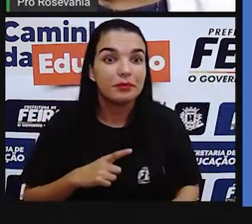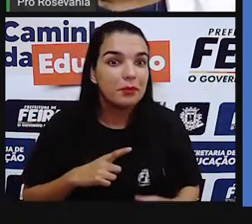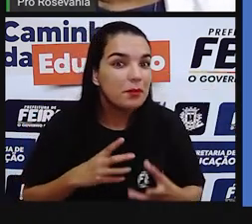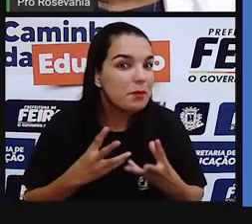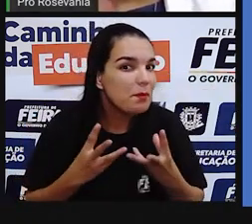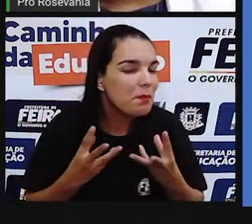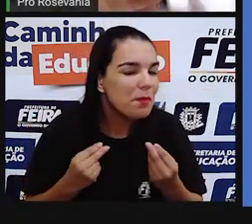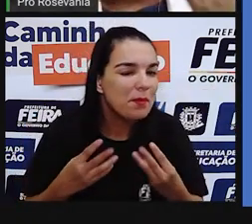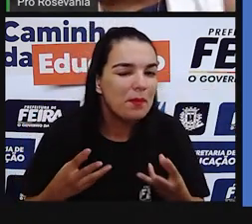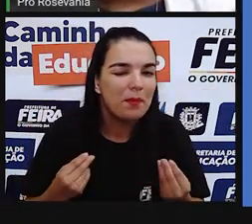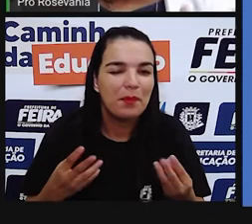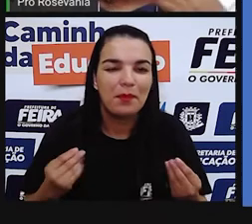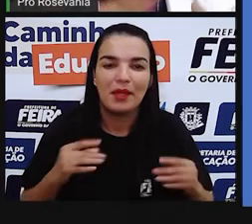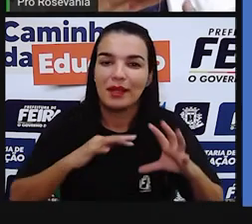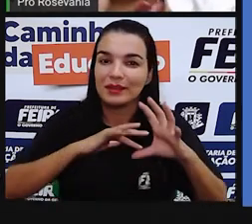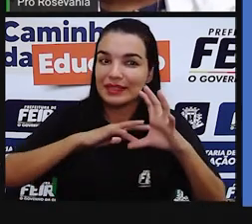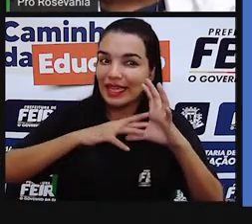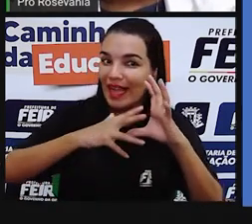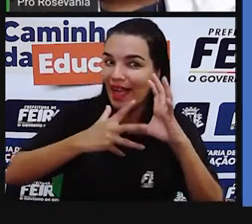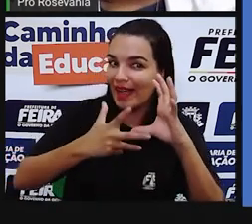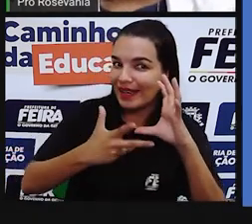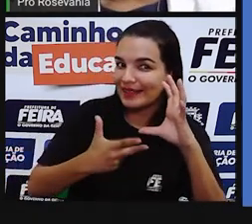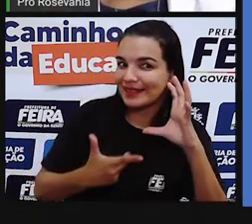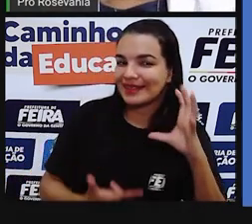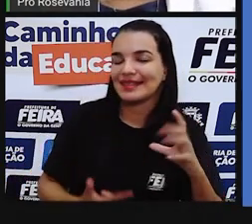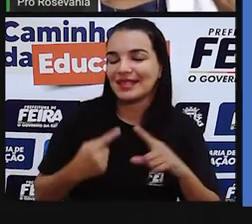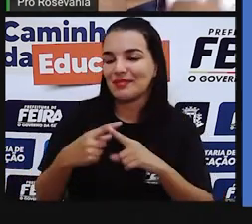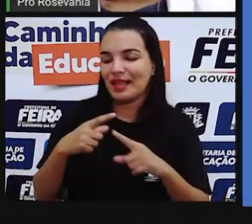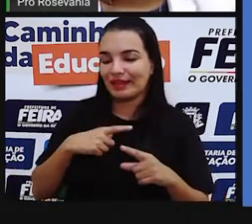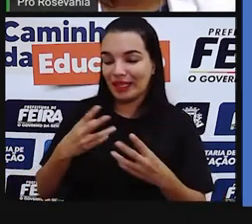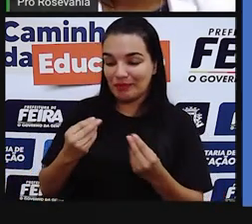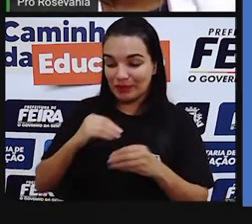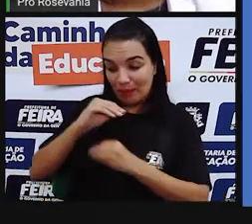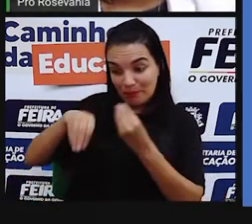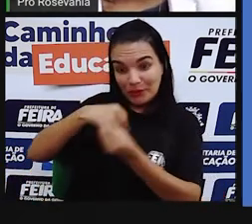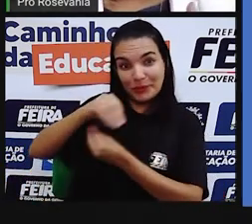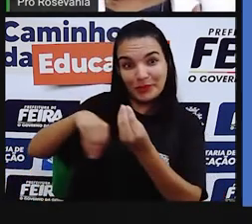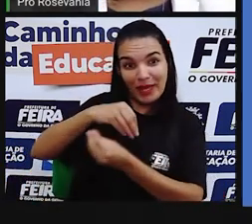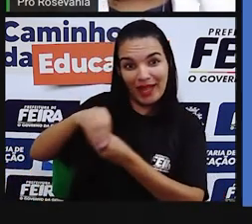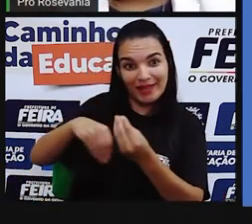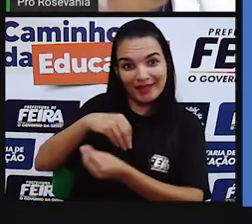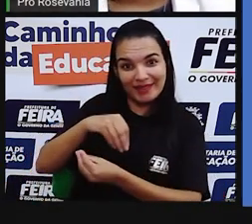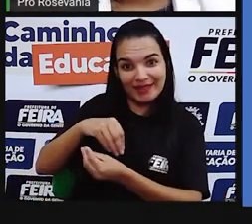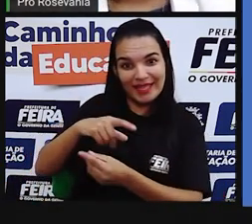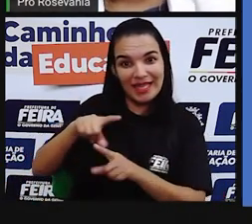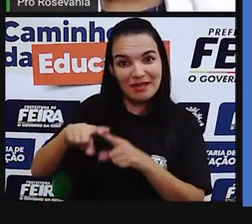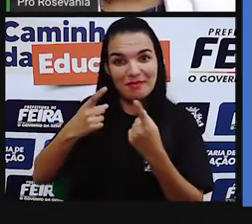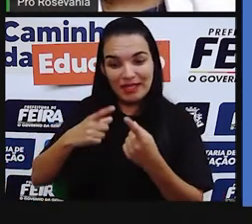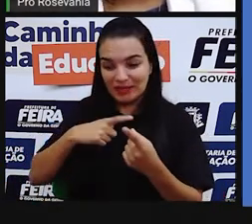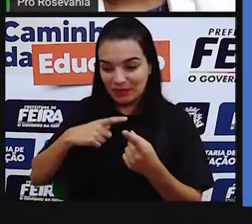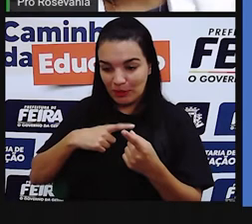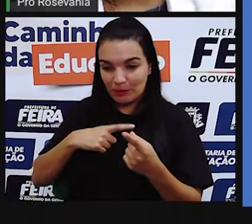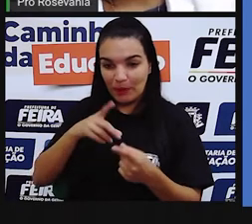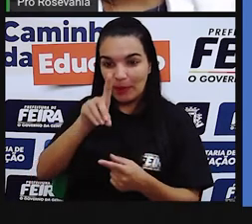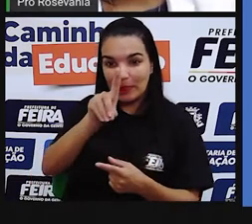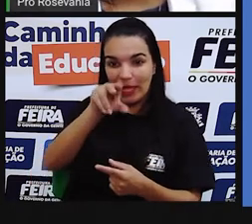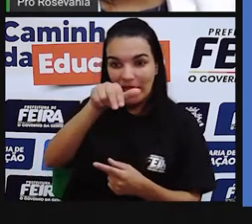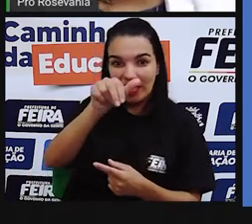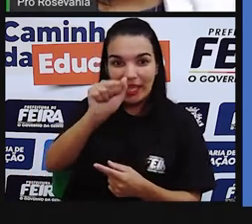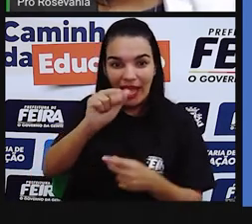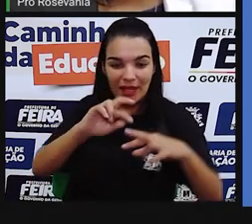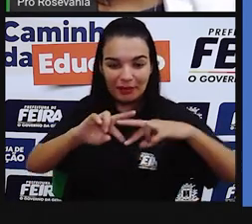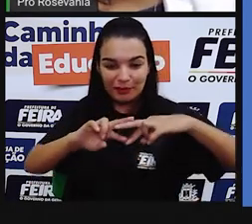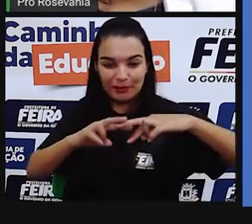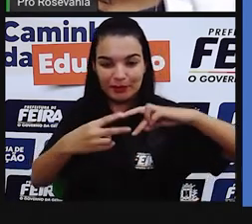seja, a gente, né, misturou tanto isso que no nosso DNA prevaleceu isso. Né?